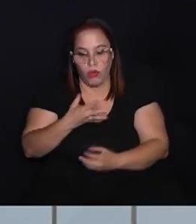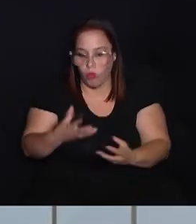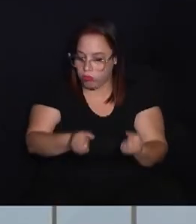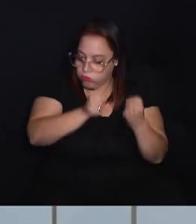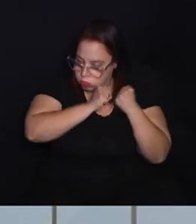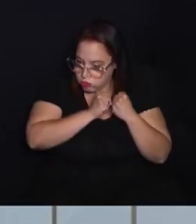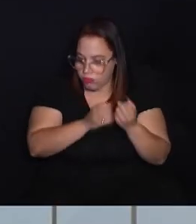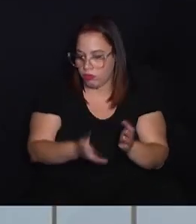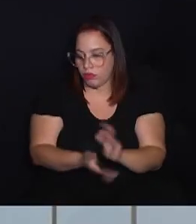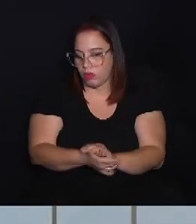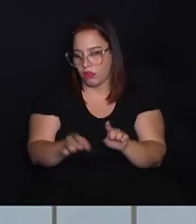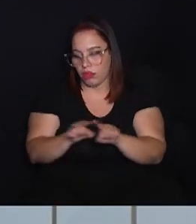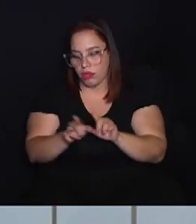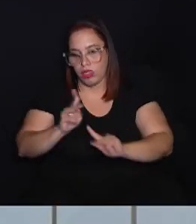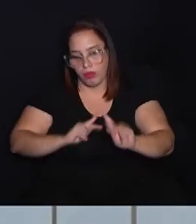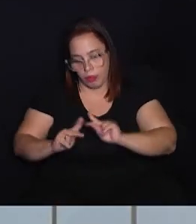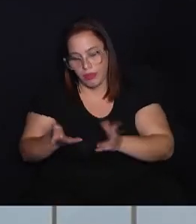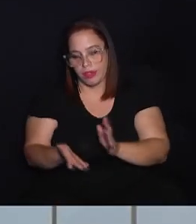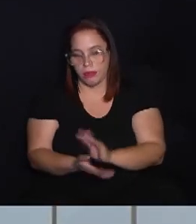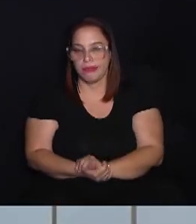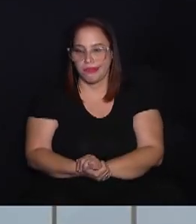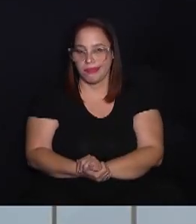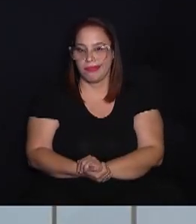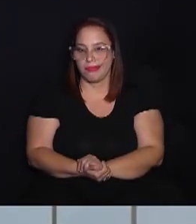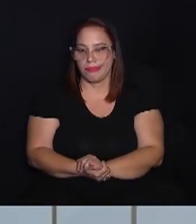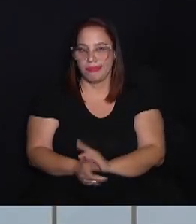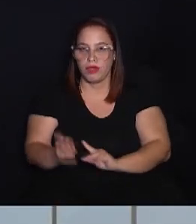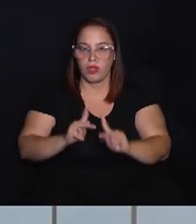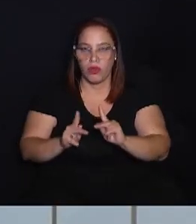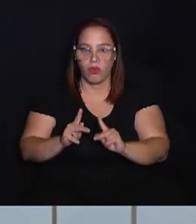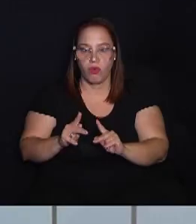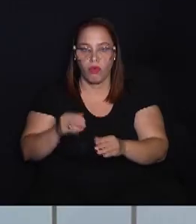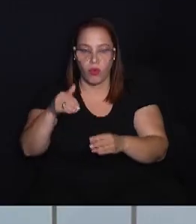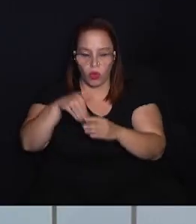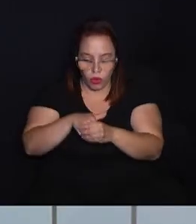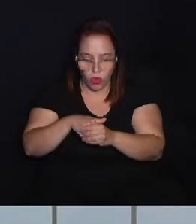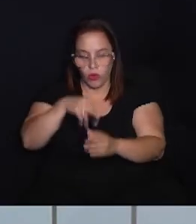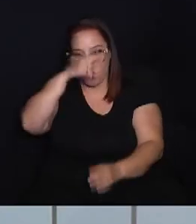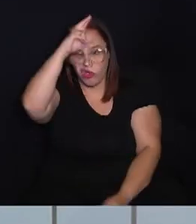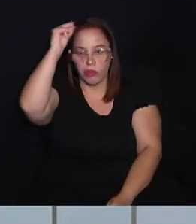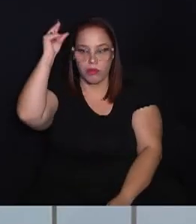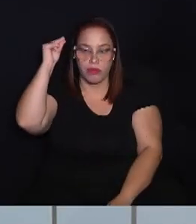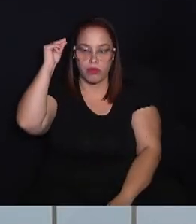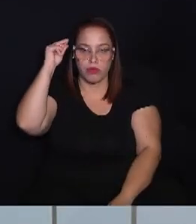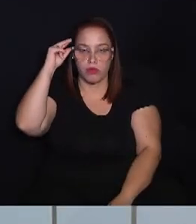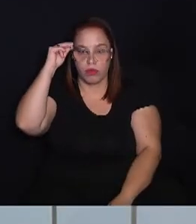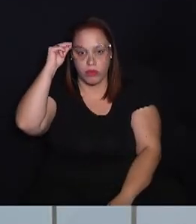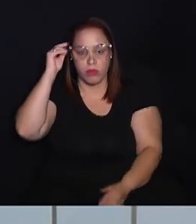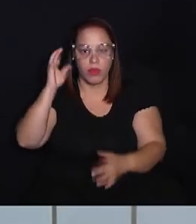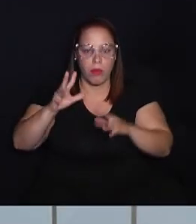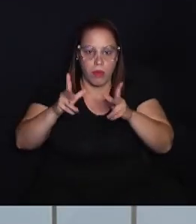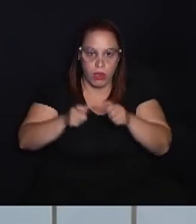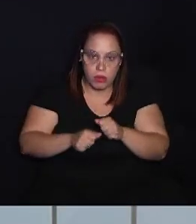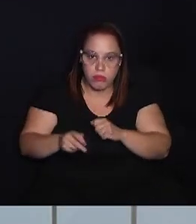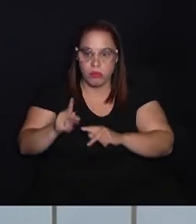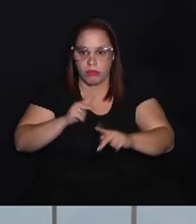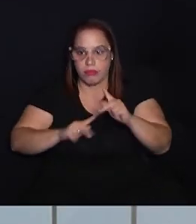que te mostra este número? Mostra que a Câmara tem cumprido o seu papel. Eu percebo, e essa legislatura,